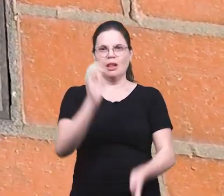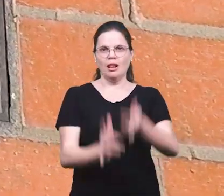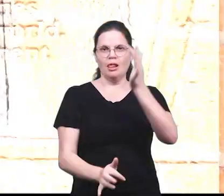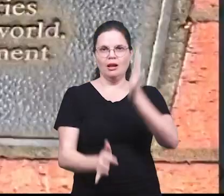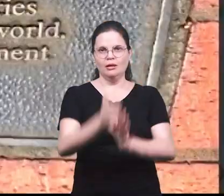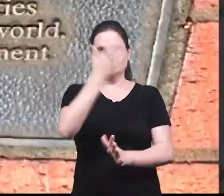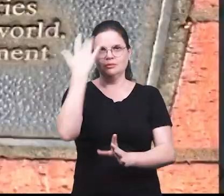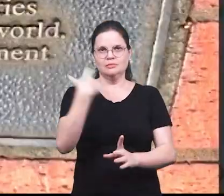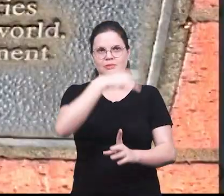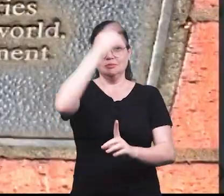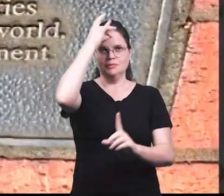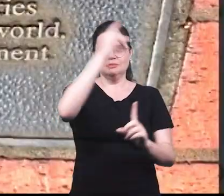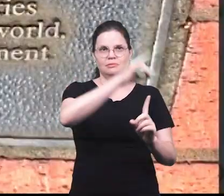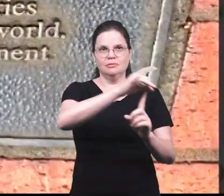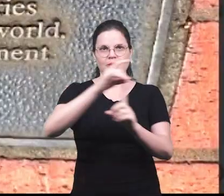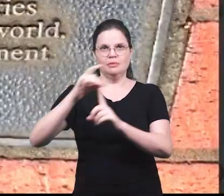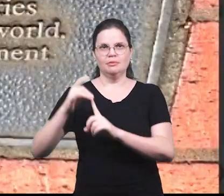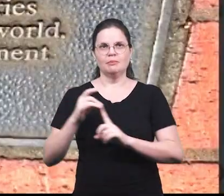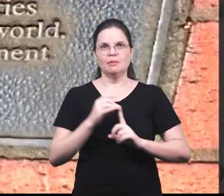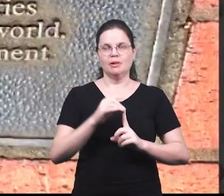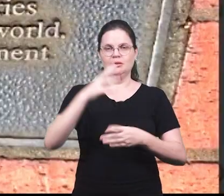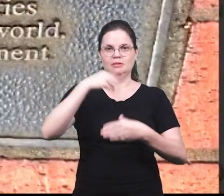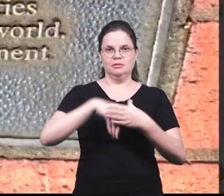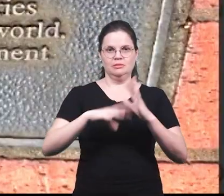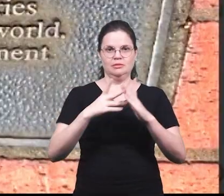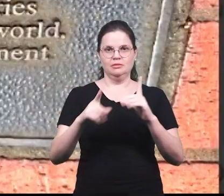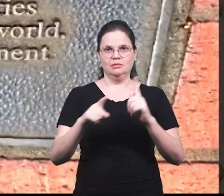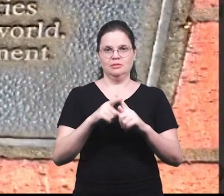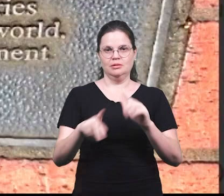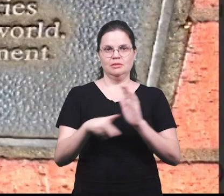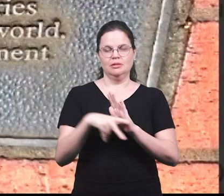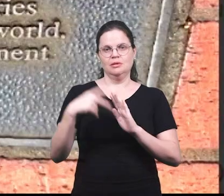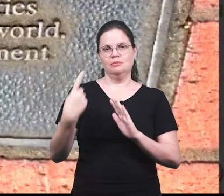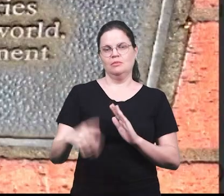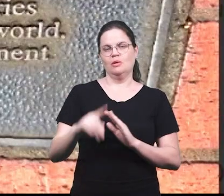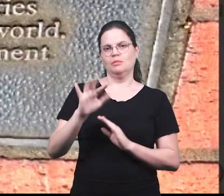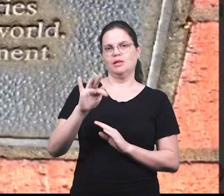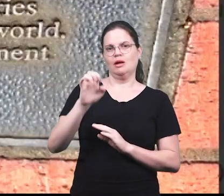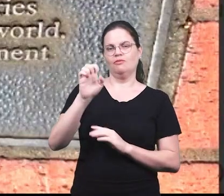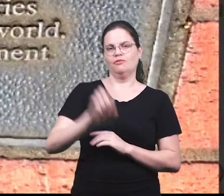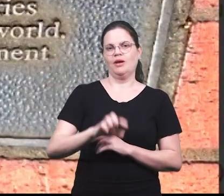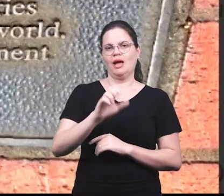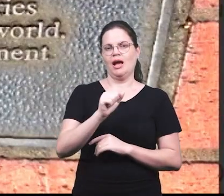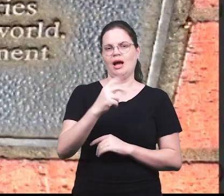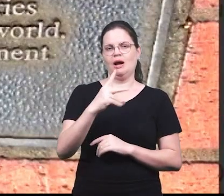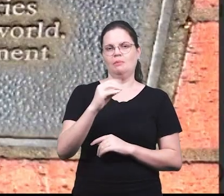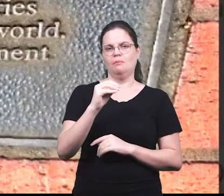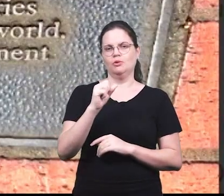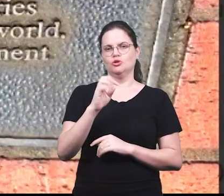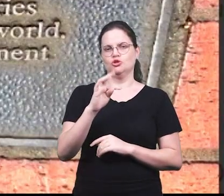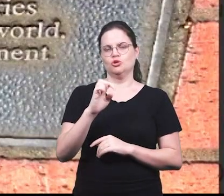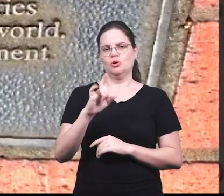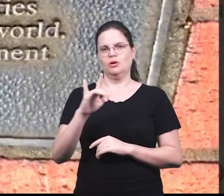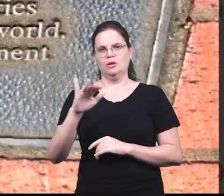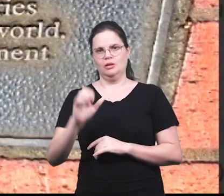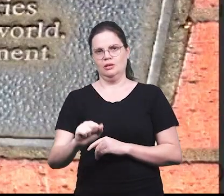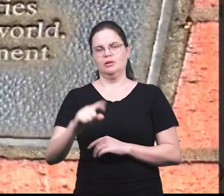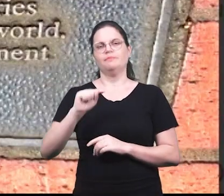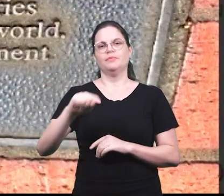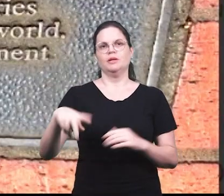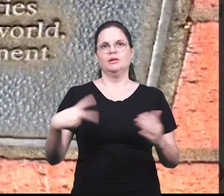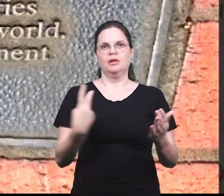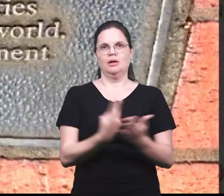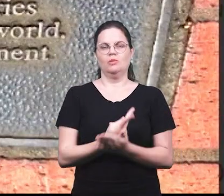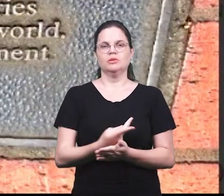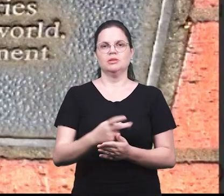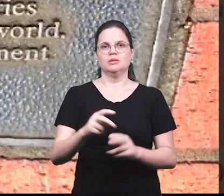do Espírito Santo na Igreja da Fé Apostólica, que aconteceu debaixo da